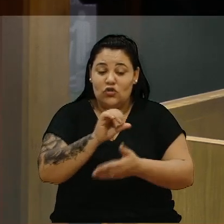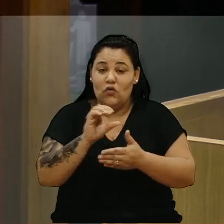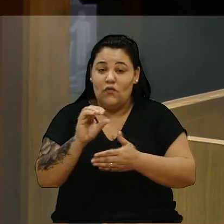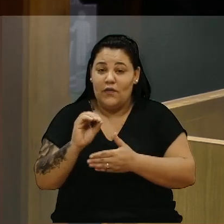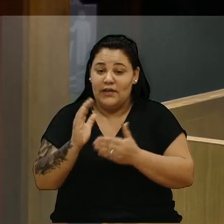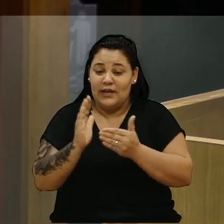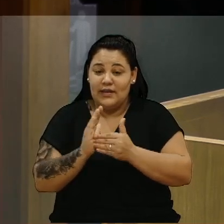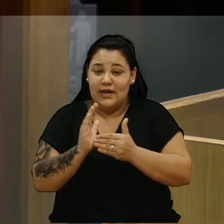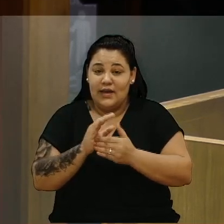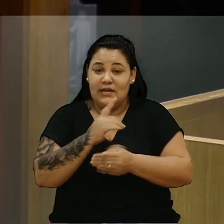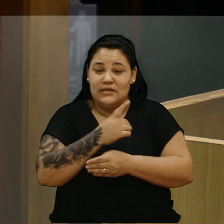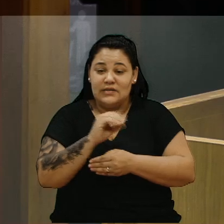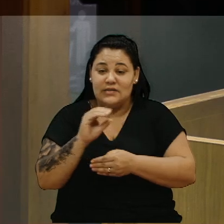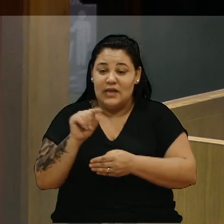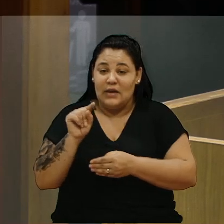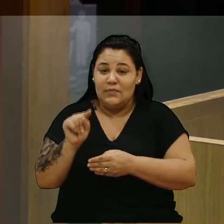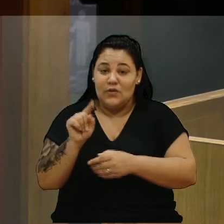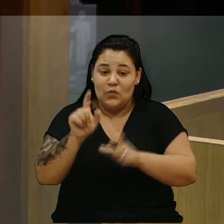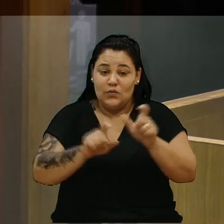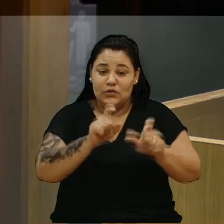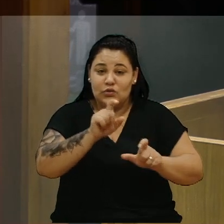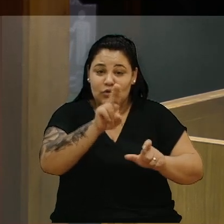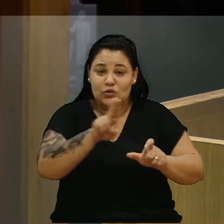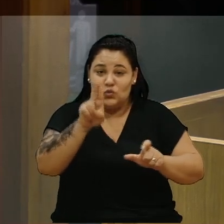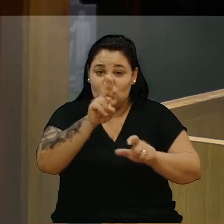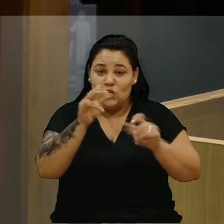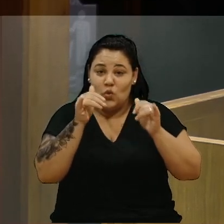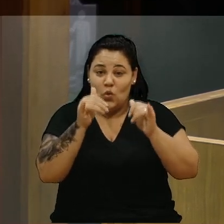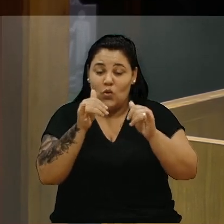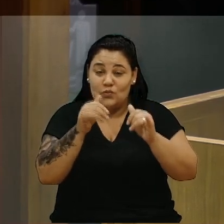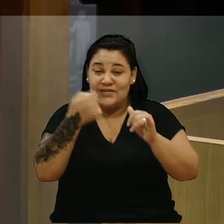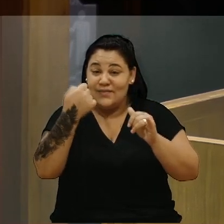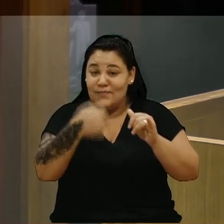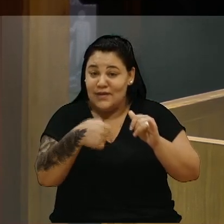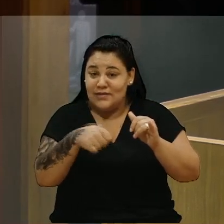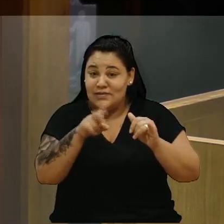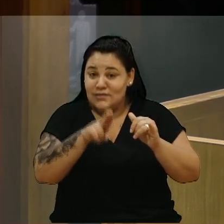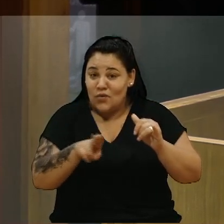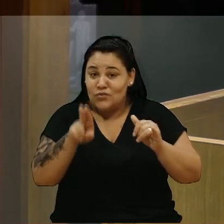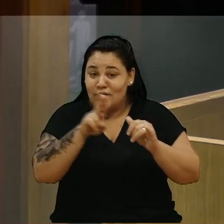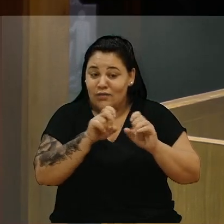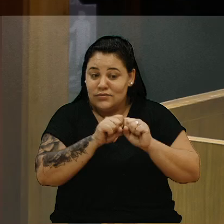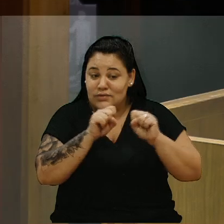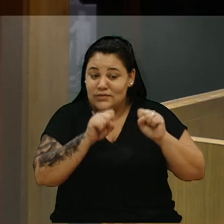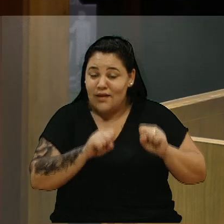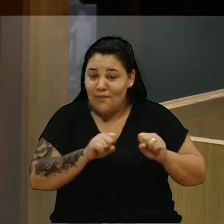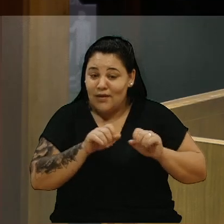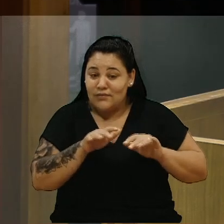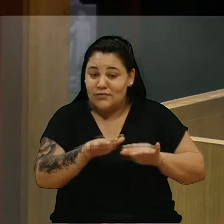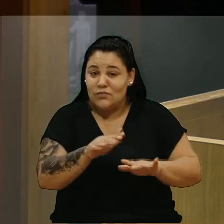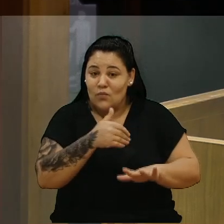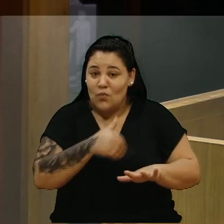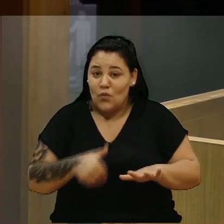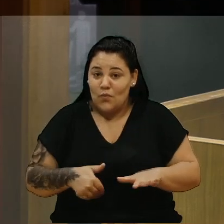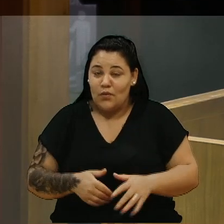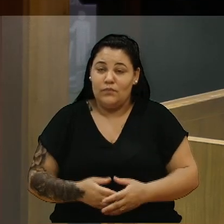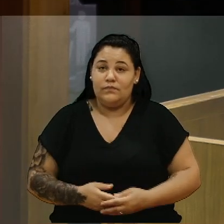mil pessoas que utilizam o transporte público, que são reféns do atual sistema de transporte público.